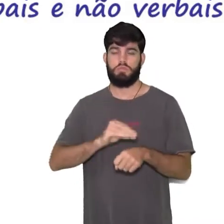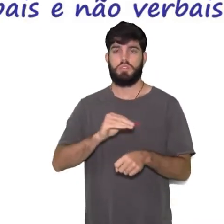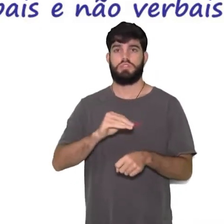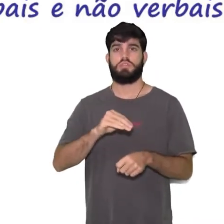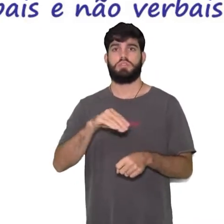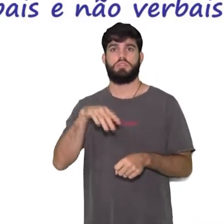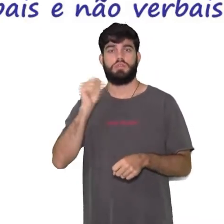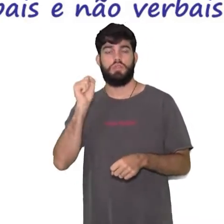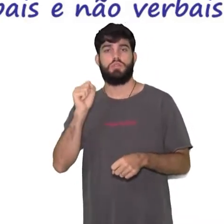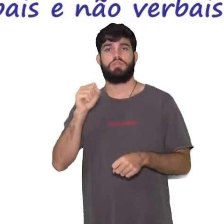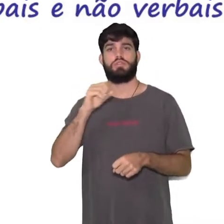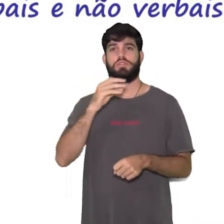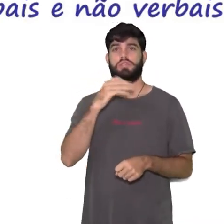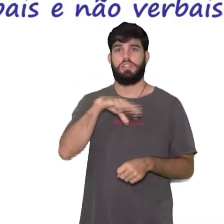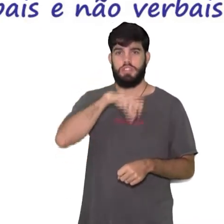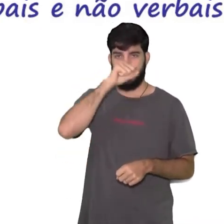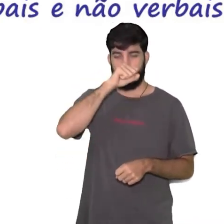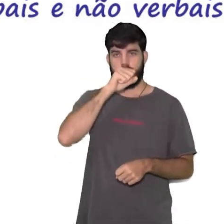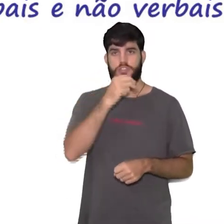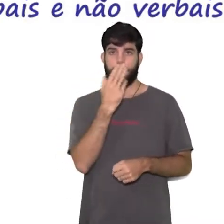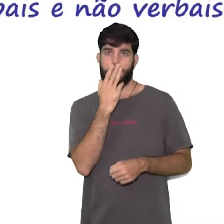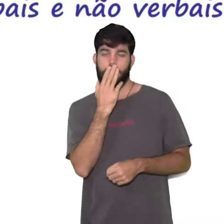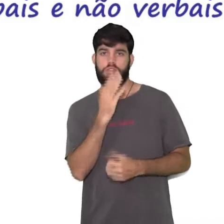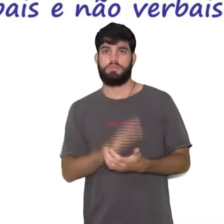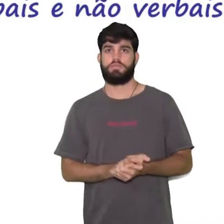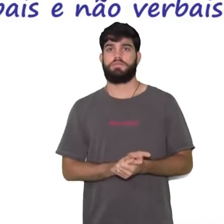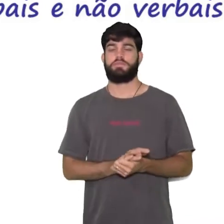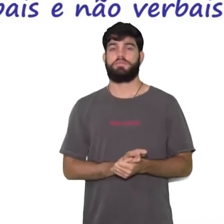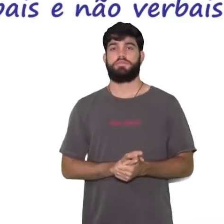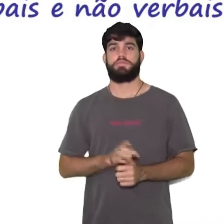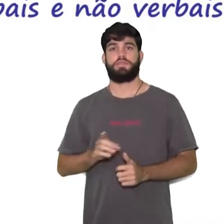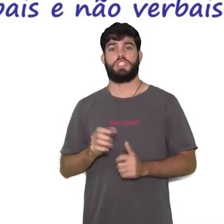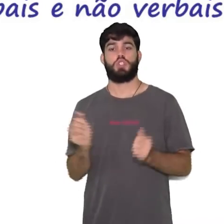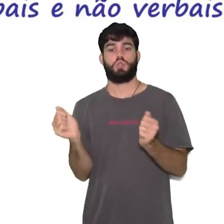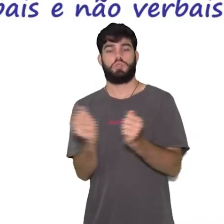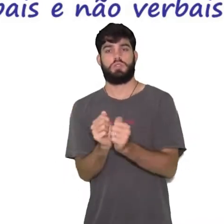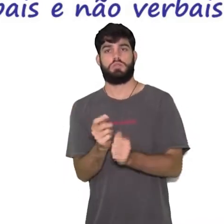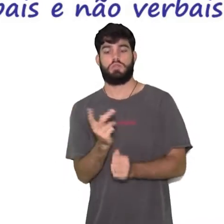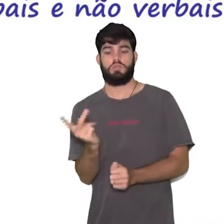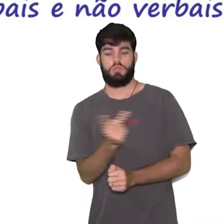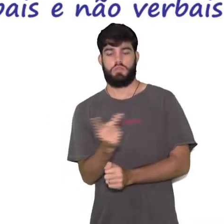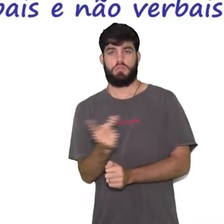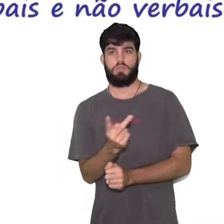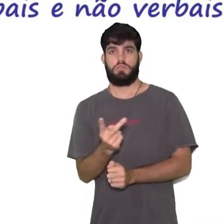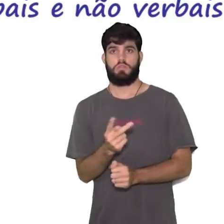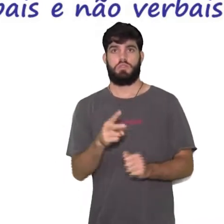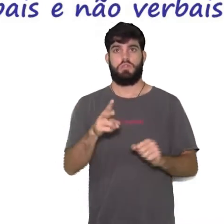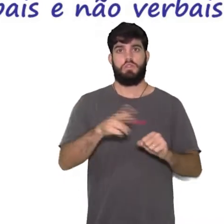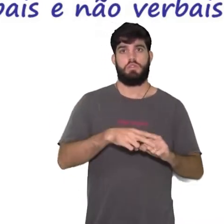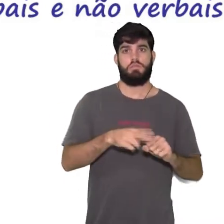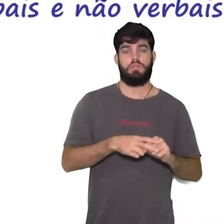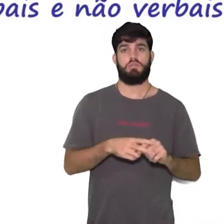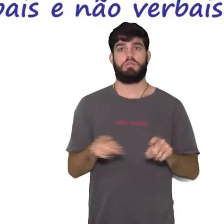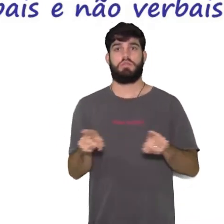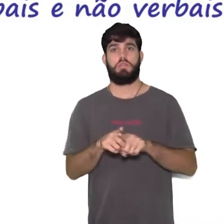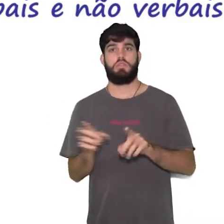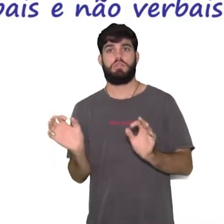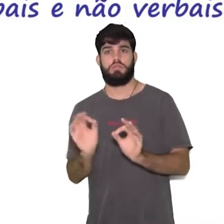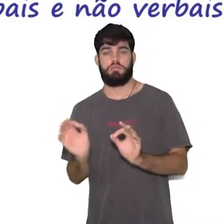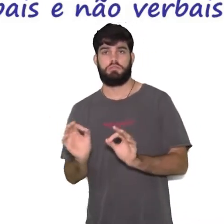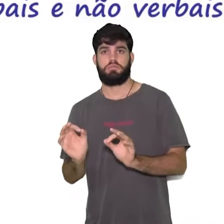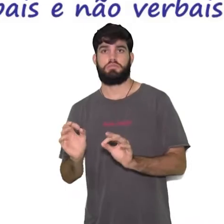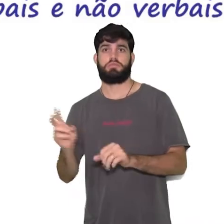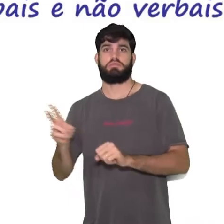cheiros, cores, e a linguagem mista ou híbrida é a junção de elementos verbais e elementos